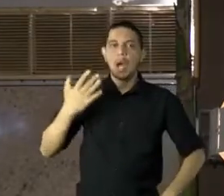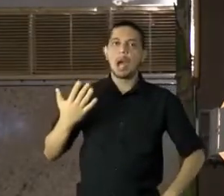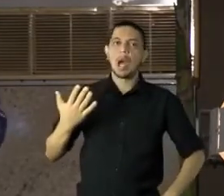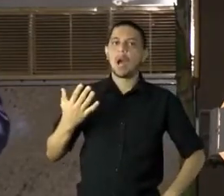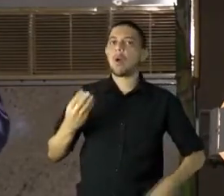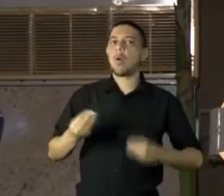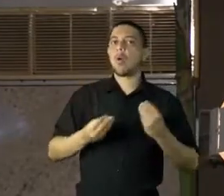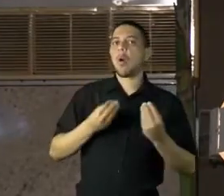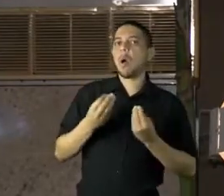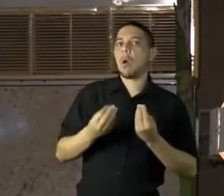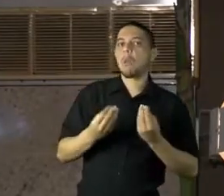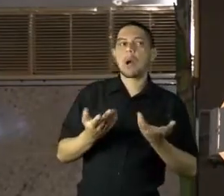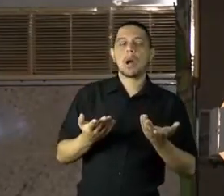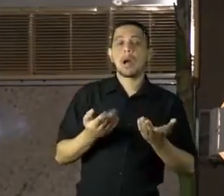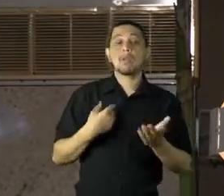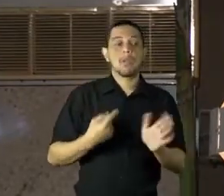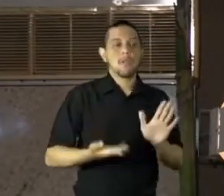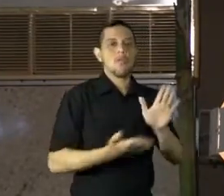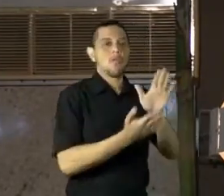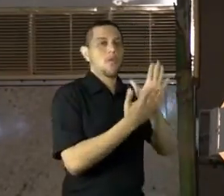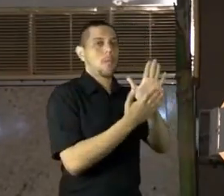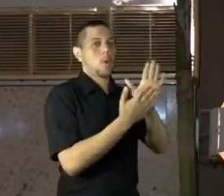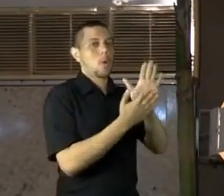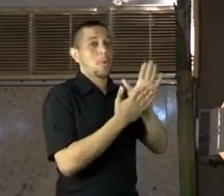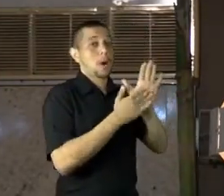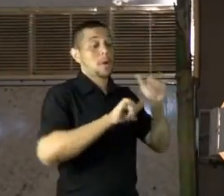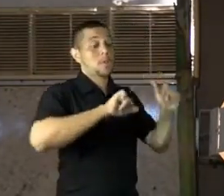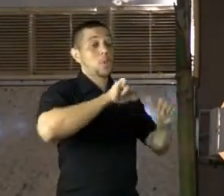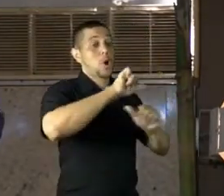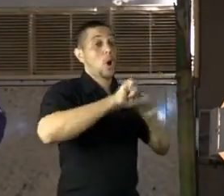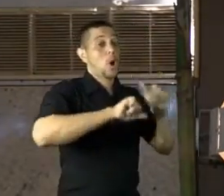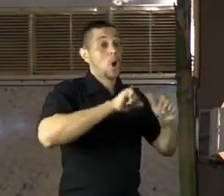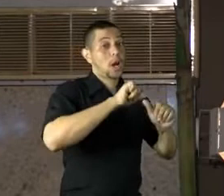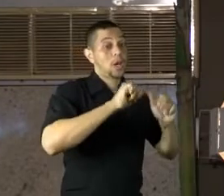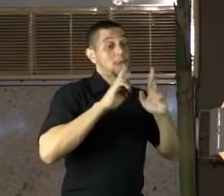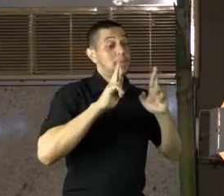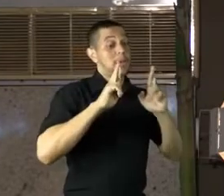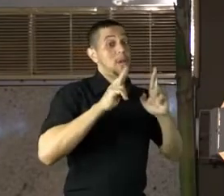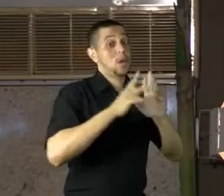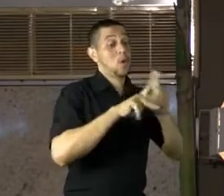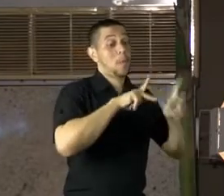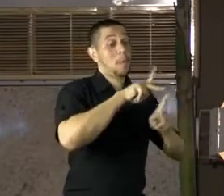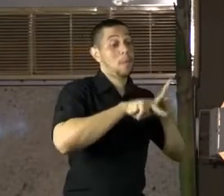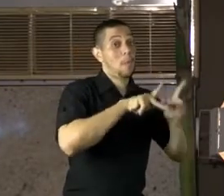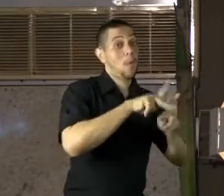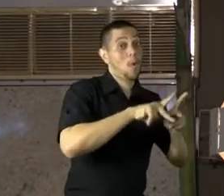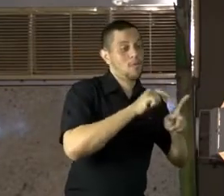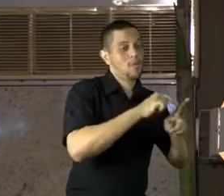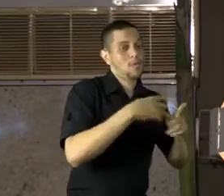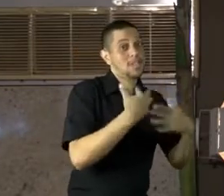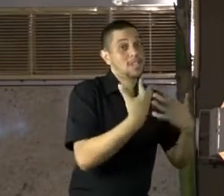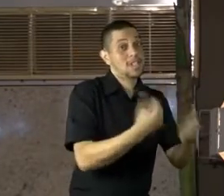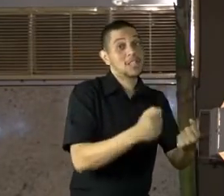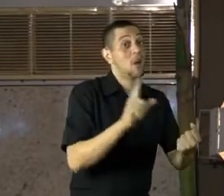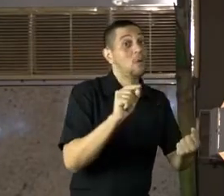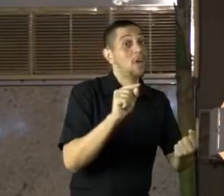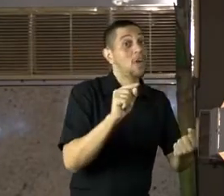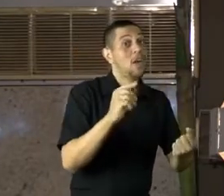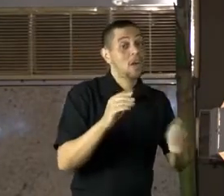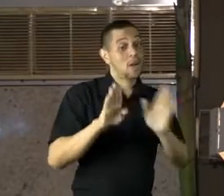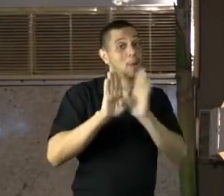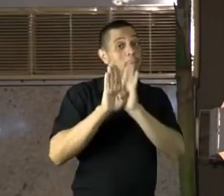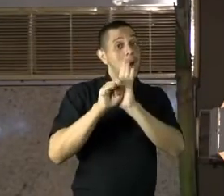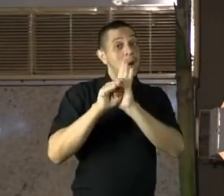ele então propus uma troca esperando pela lógica que o povo fosse aceitar aquilo que seria o razoável a